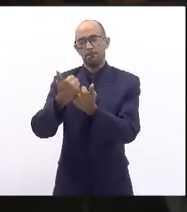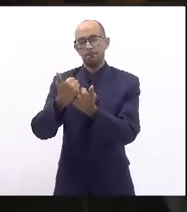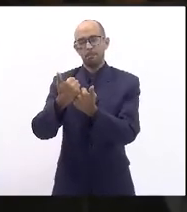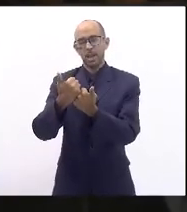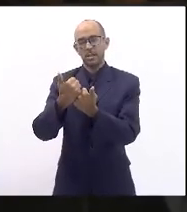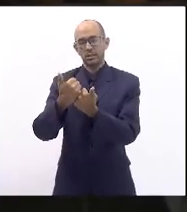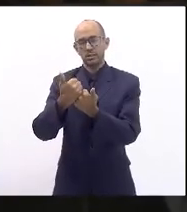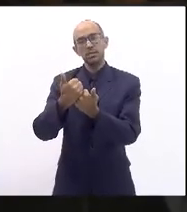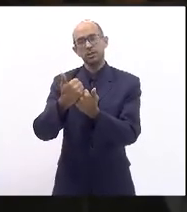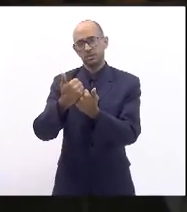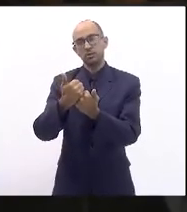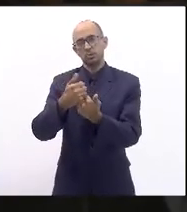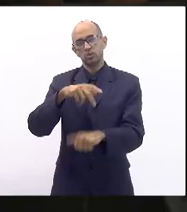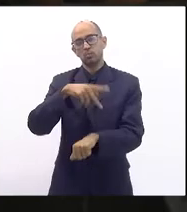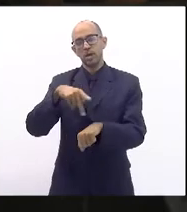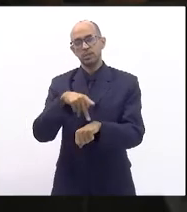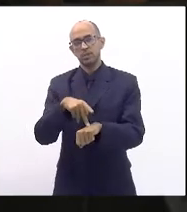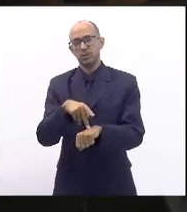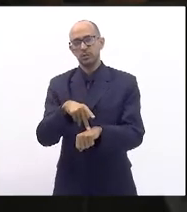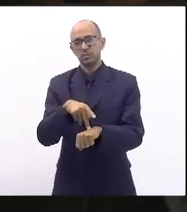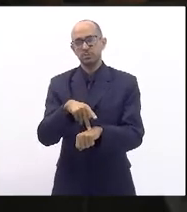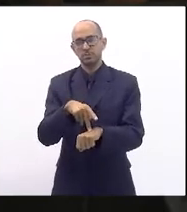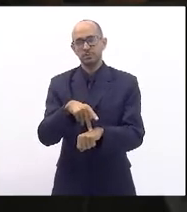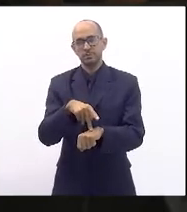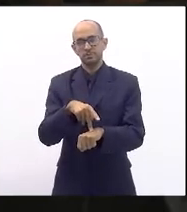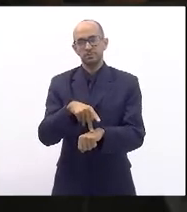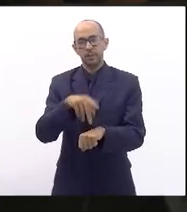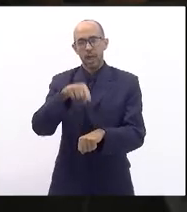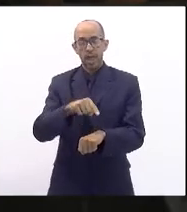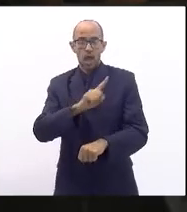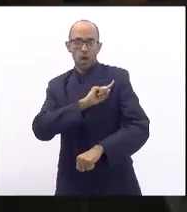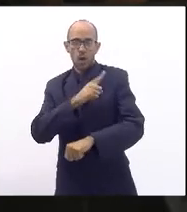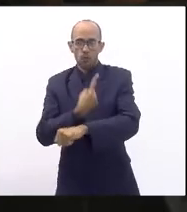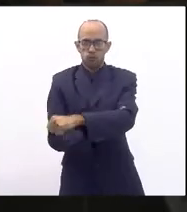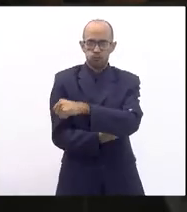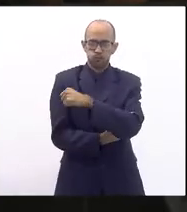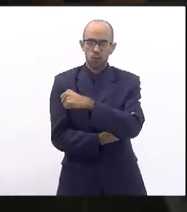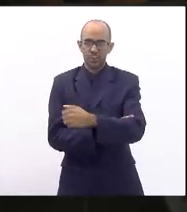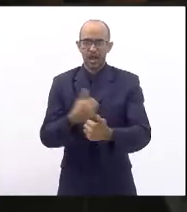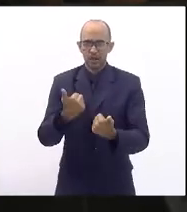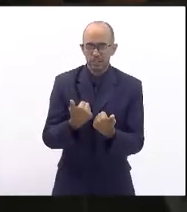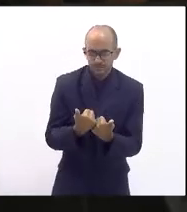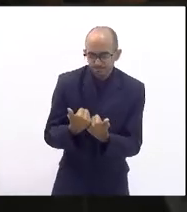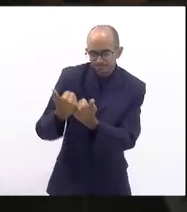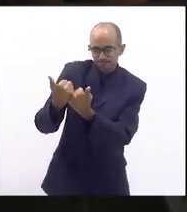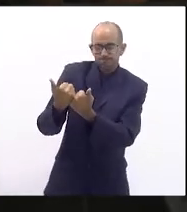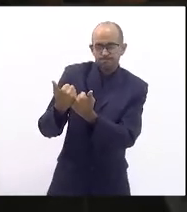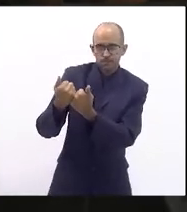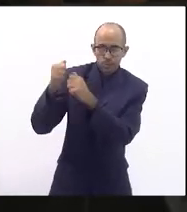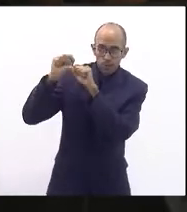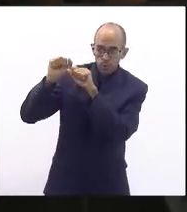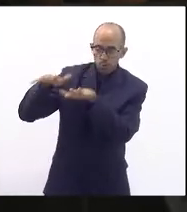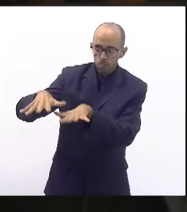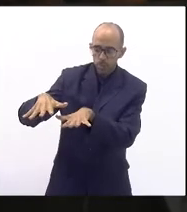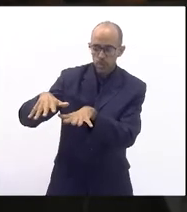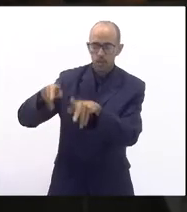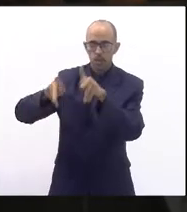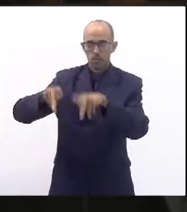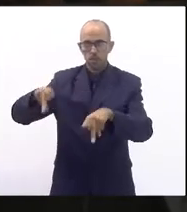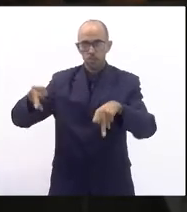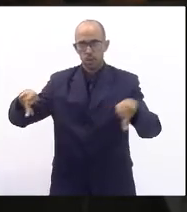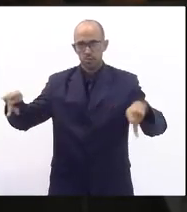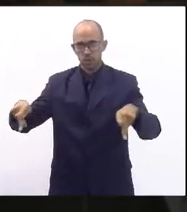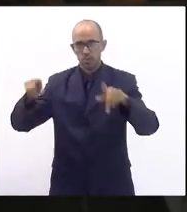e o exército brasileiro é o forte que nos ilumina e é